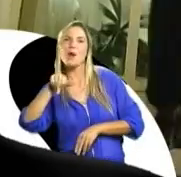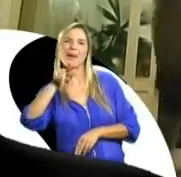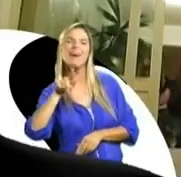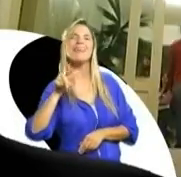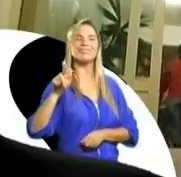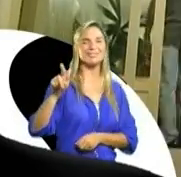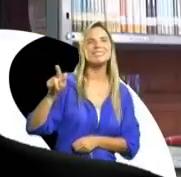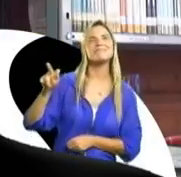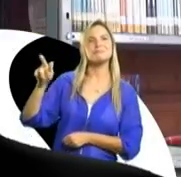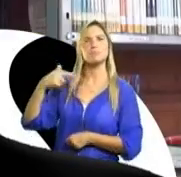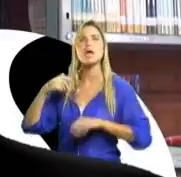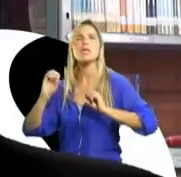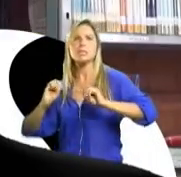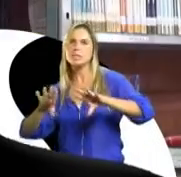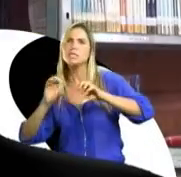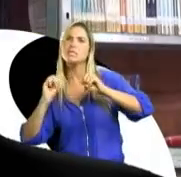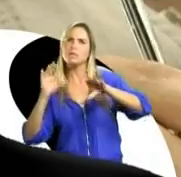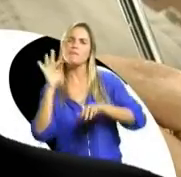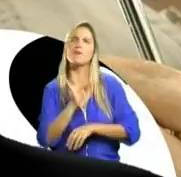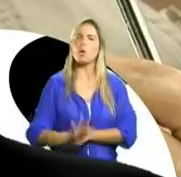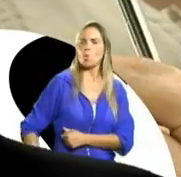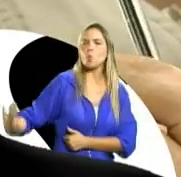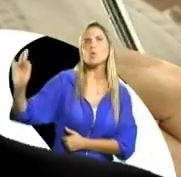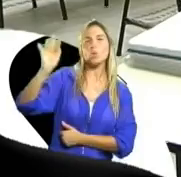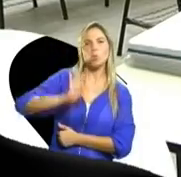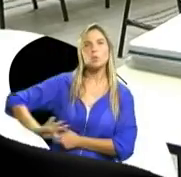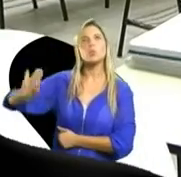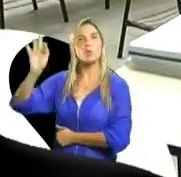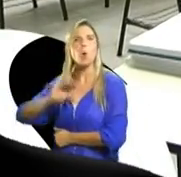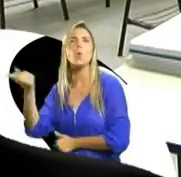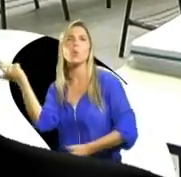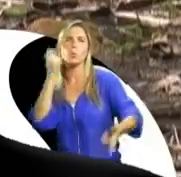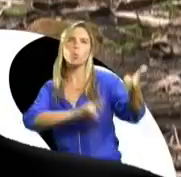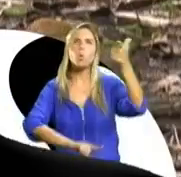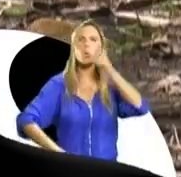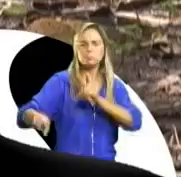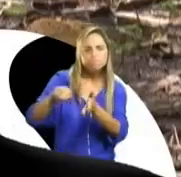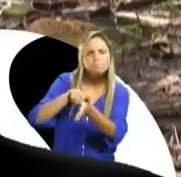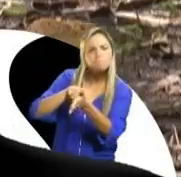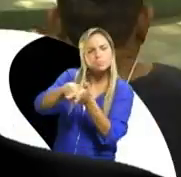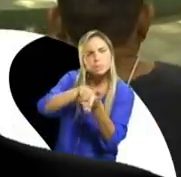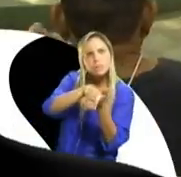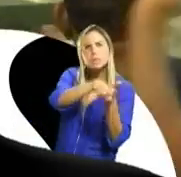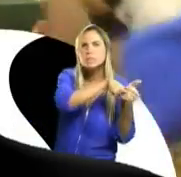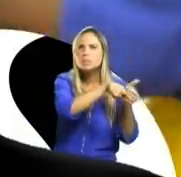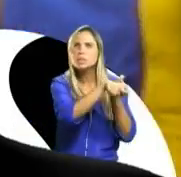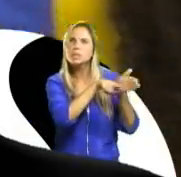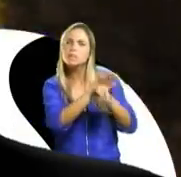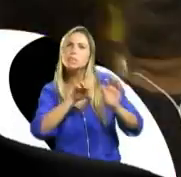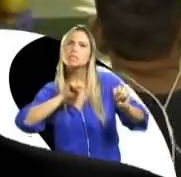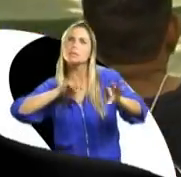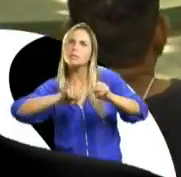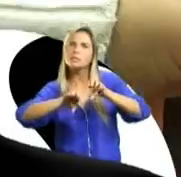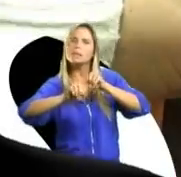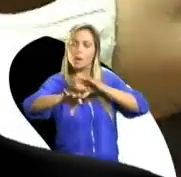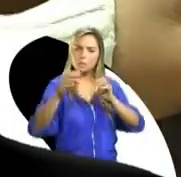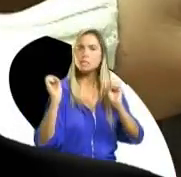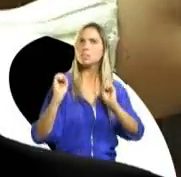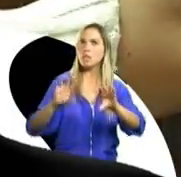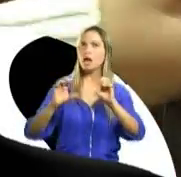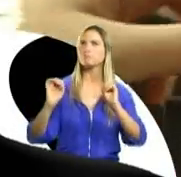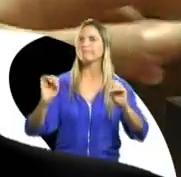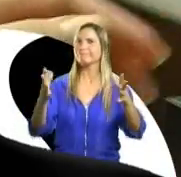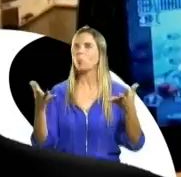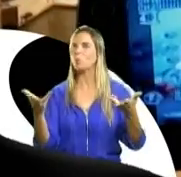Eng. Educação superior se faz com pesquisa, extensão e ensino